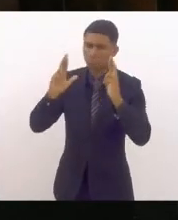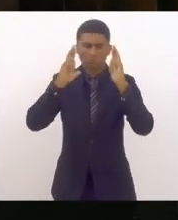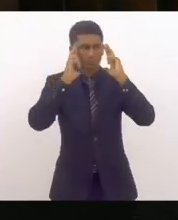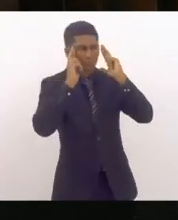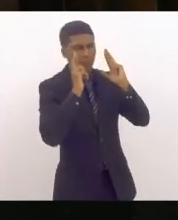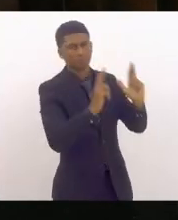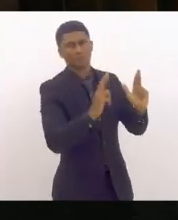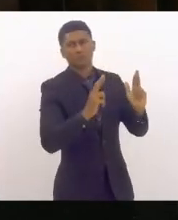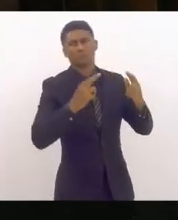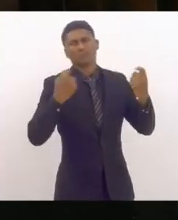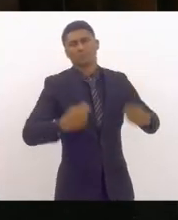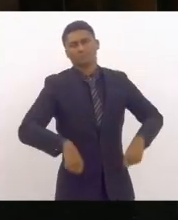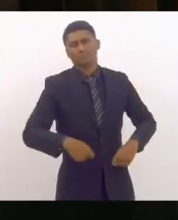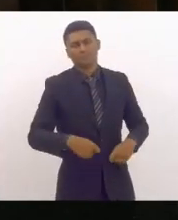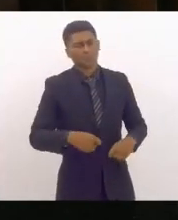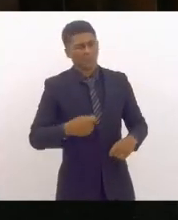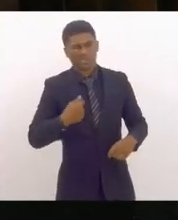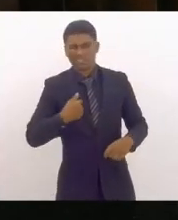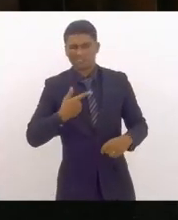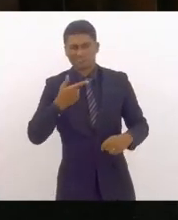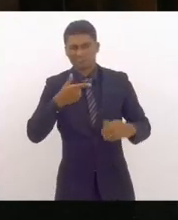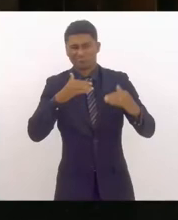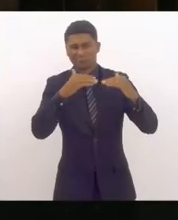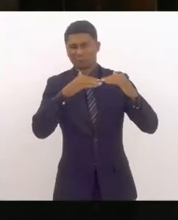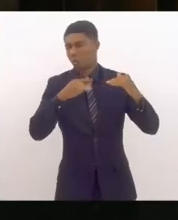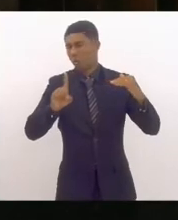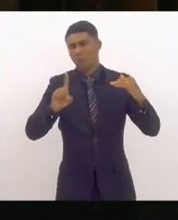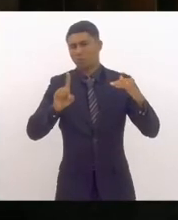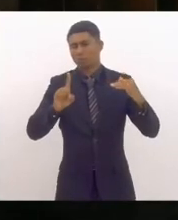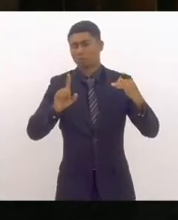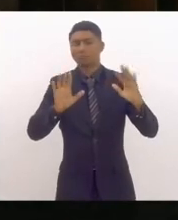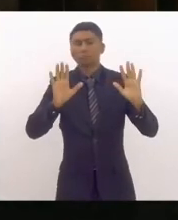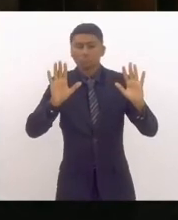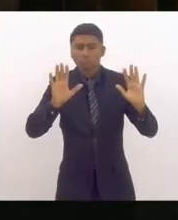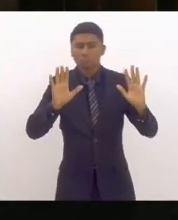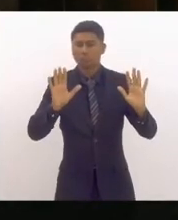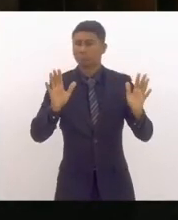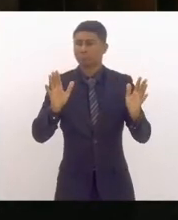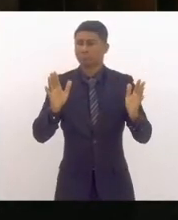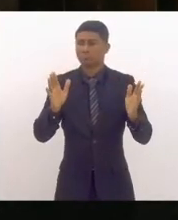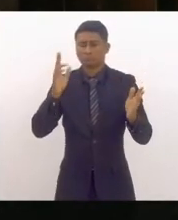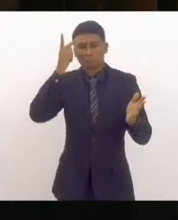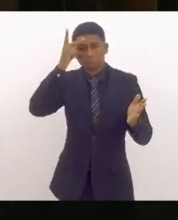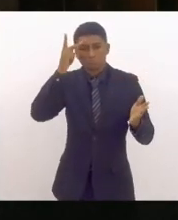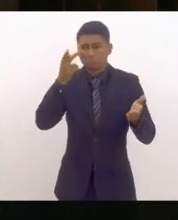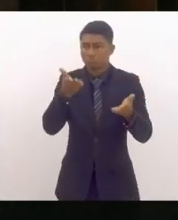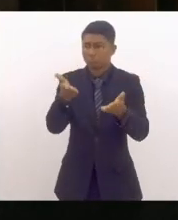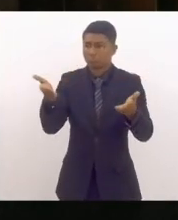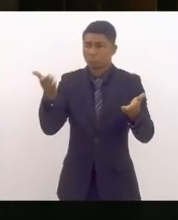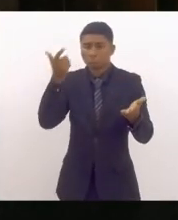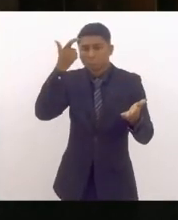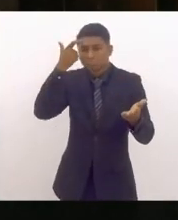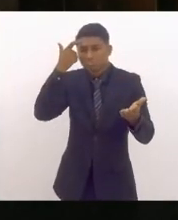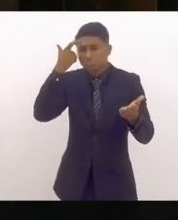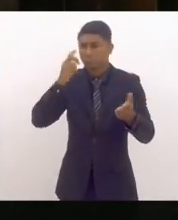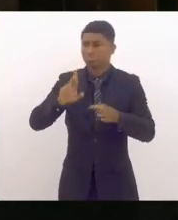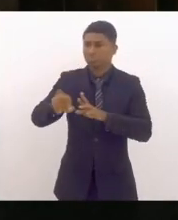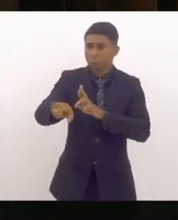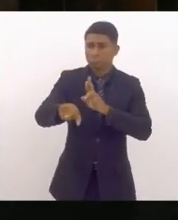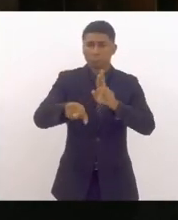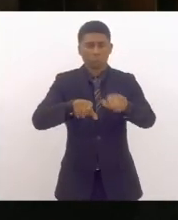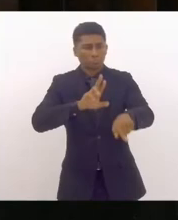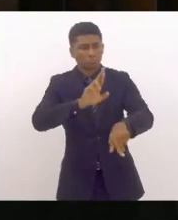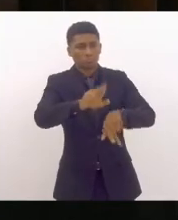eu posso discordar de um colega de outra pessoa que tem uma outra corrente um